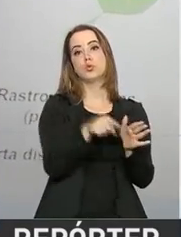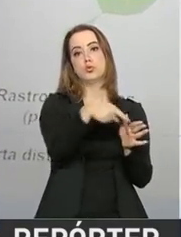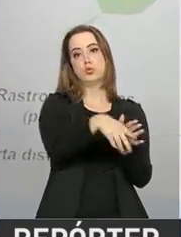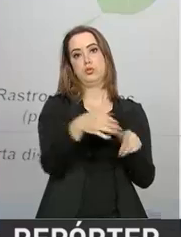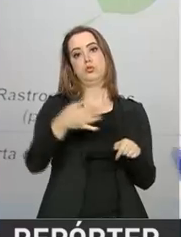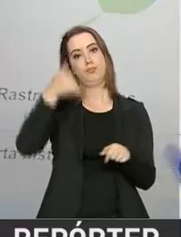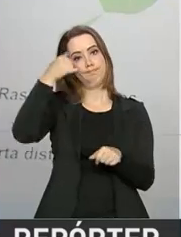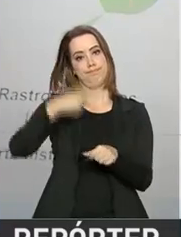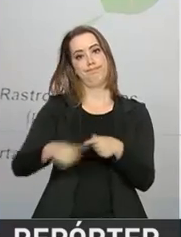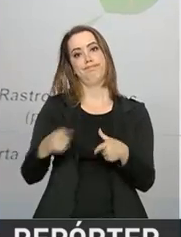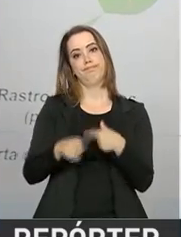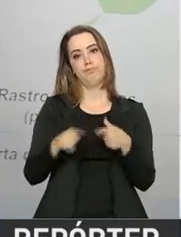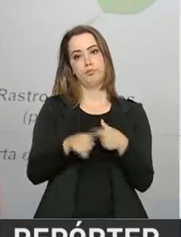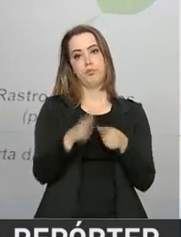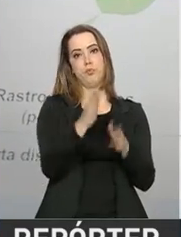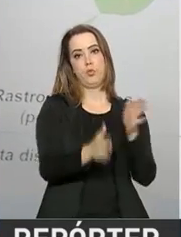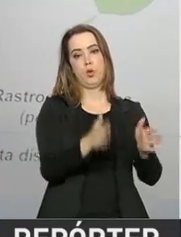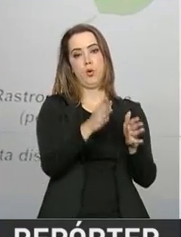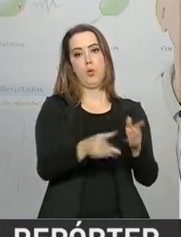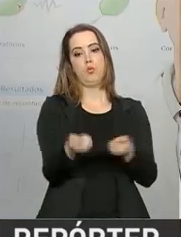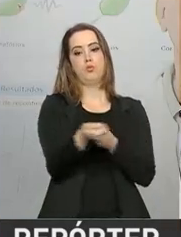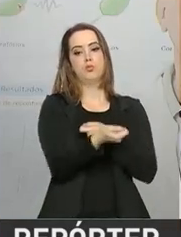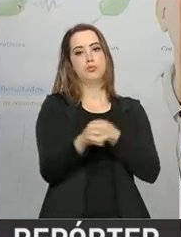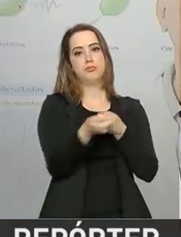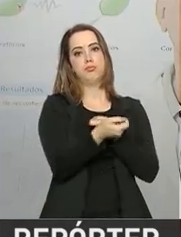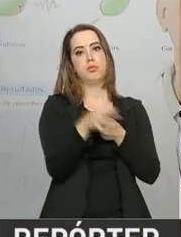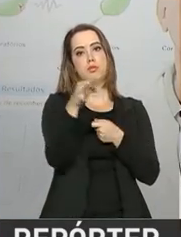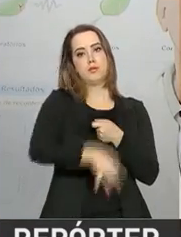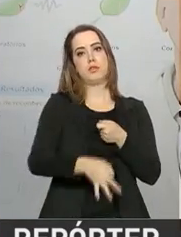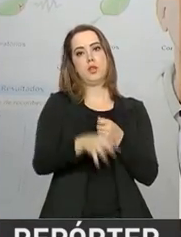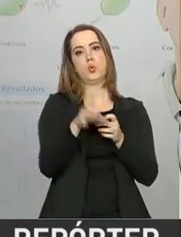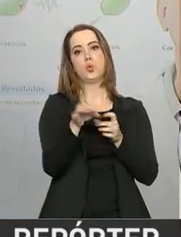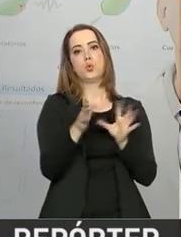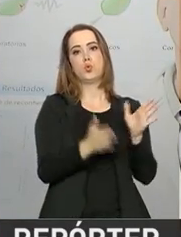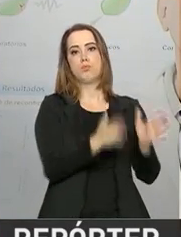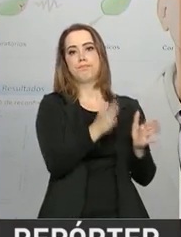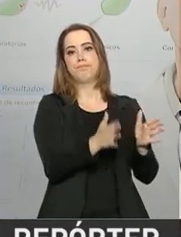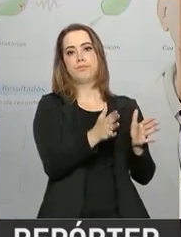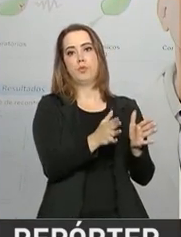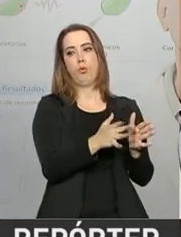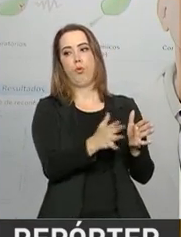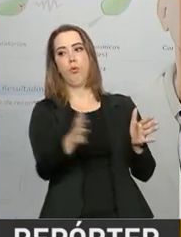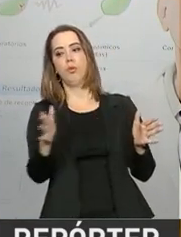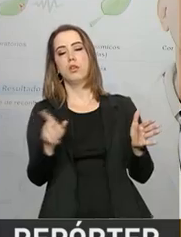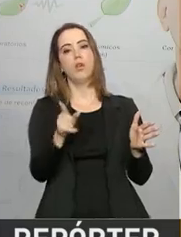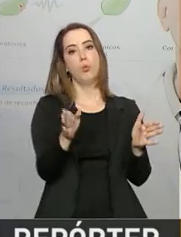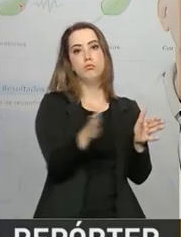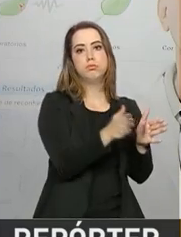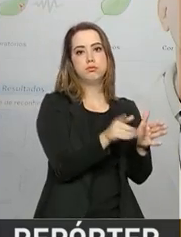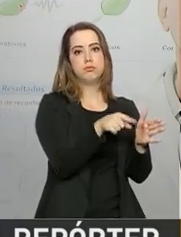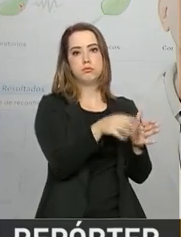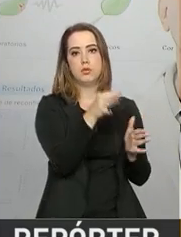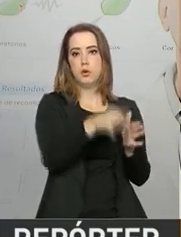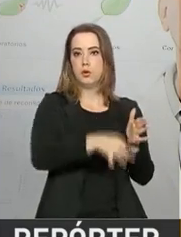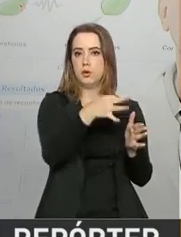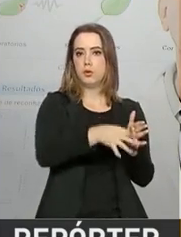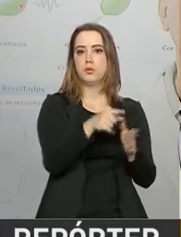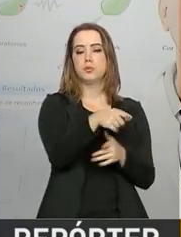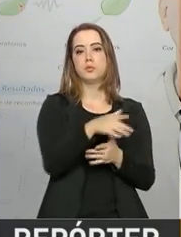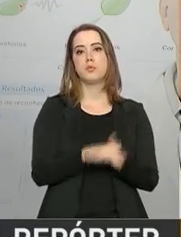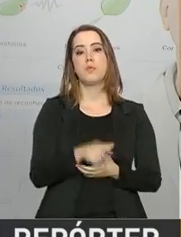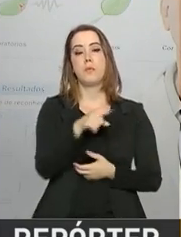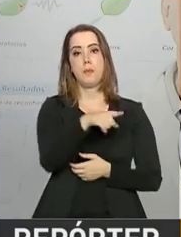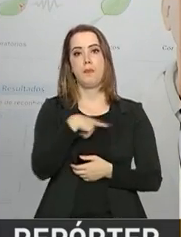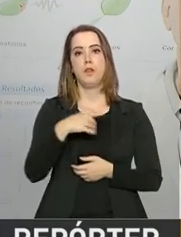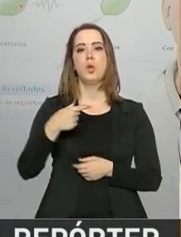e e o período de aplicar o tratamento no Brasil são cerca de 15 espécies de percevejo que atacam a soja e o inseto